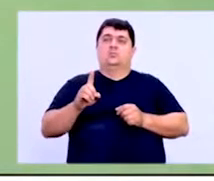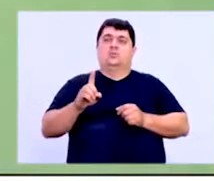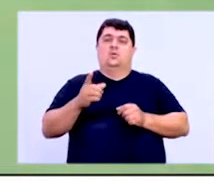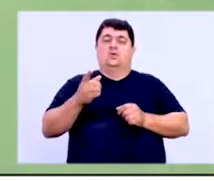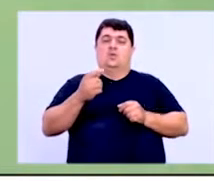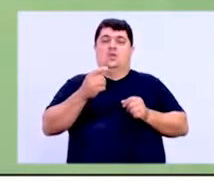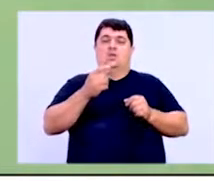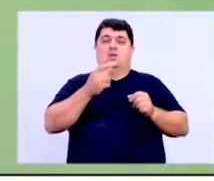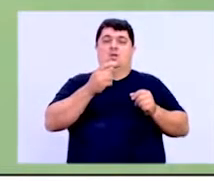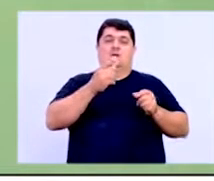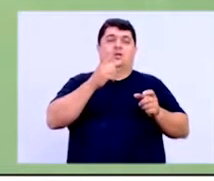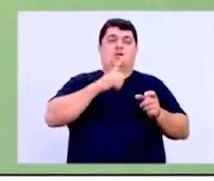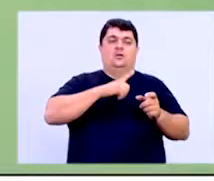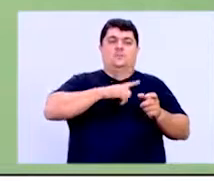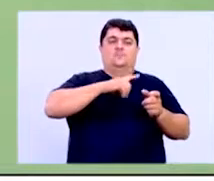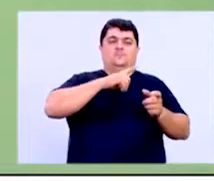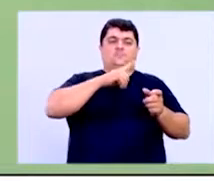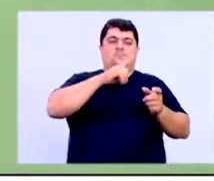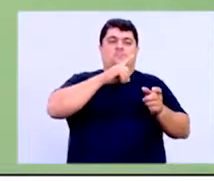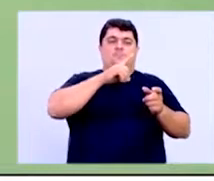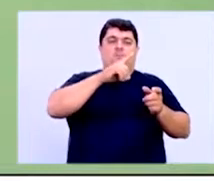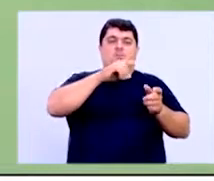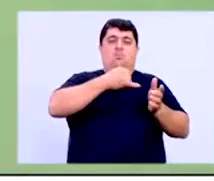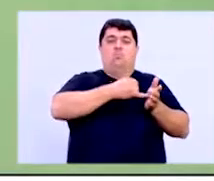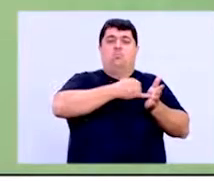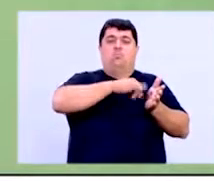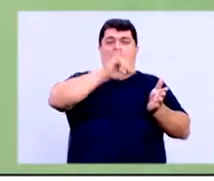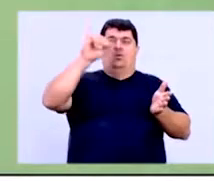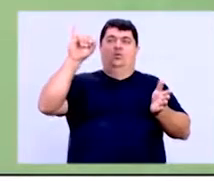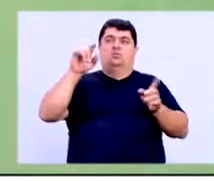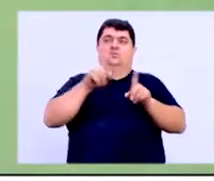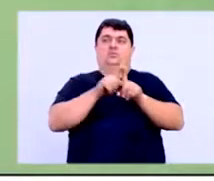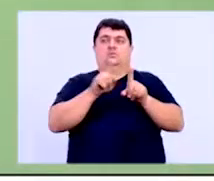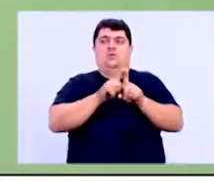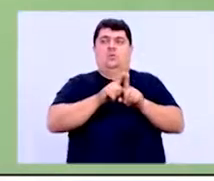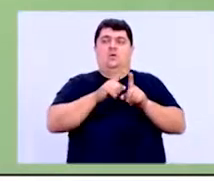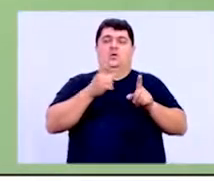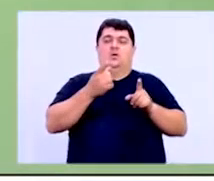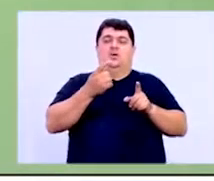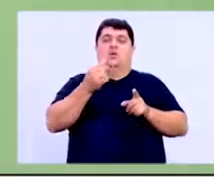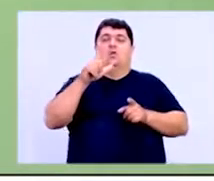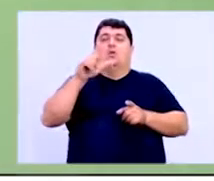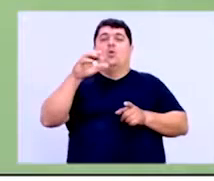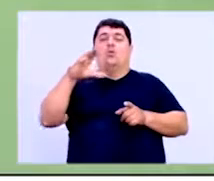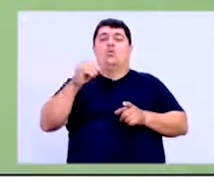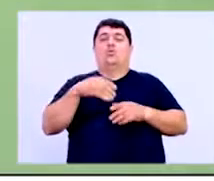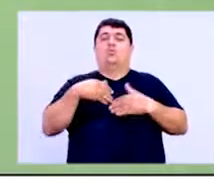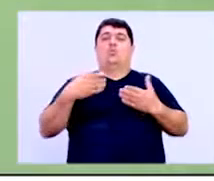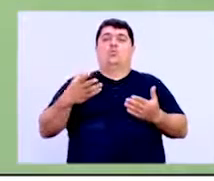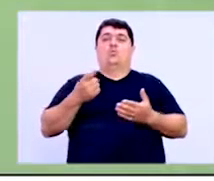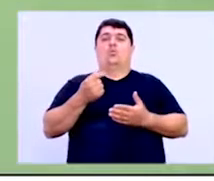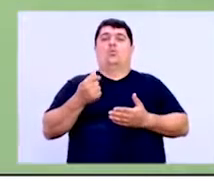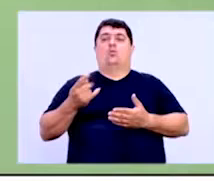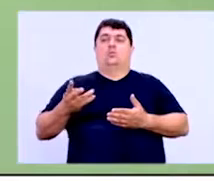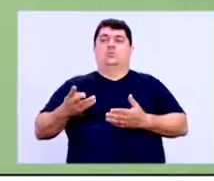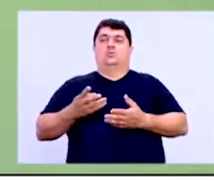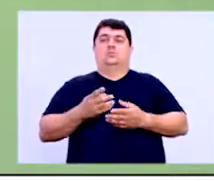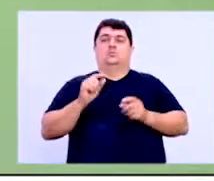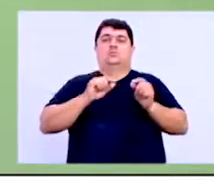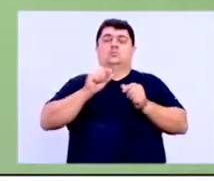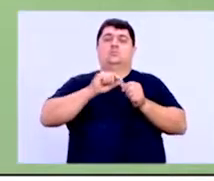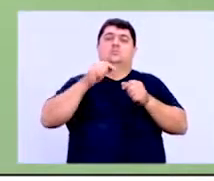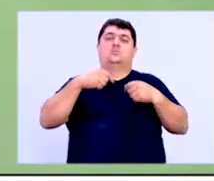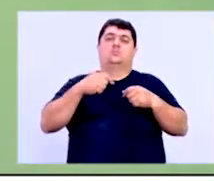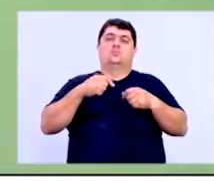tributários e margem de ganho desejada. Então, para a gente fazermos uma formação de preço com base nos custos, o que precisamos